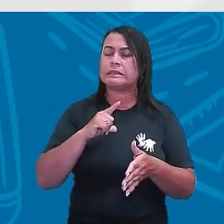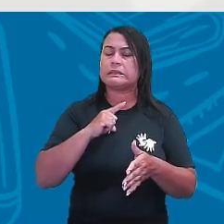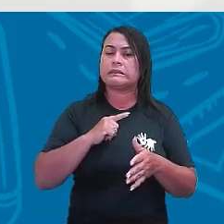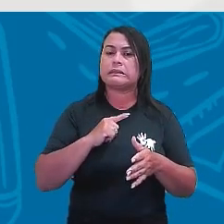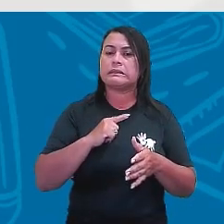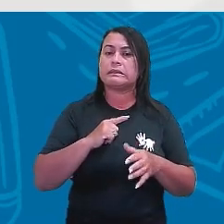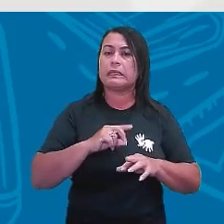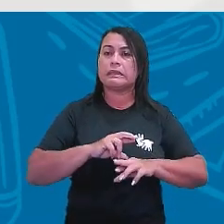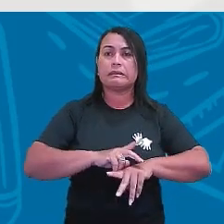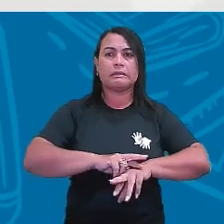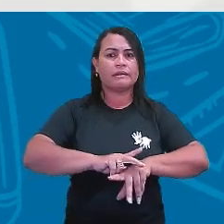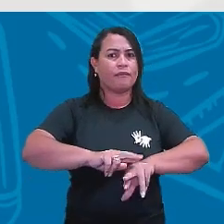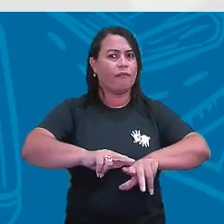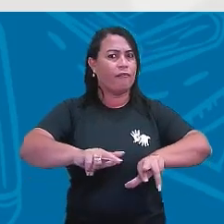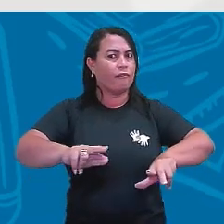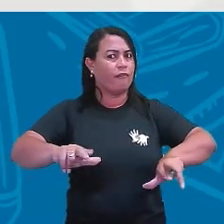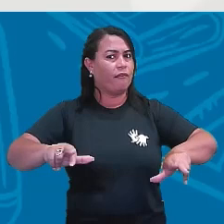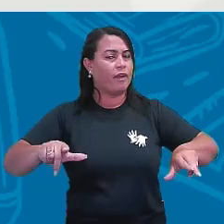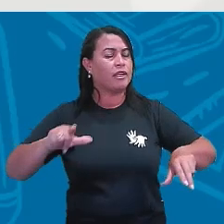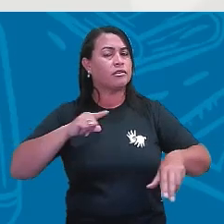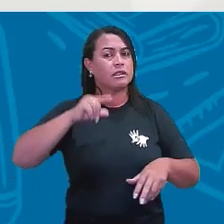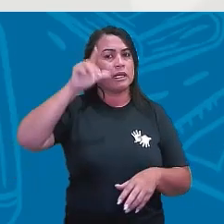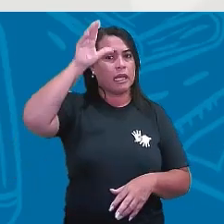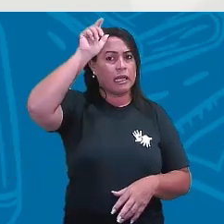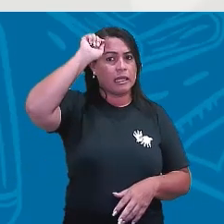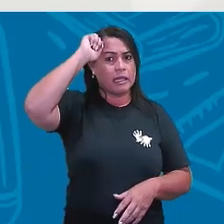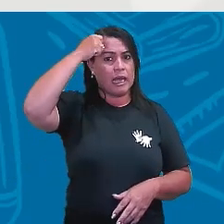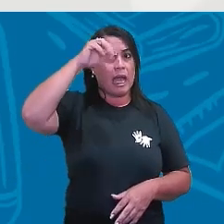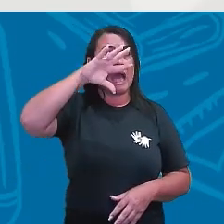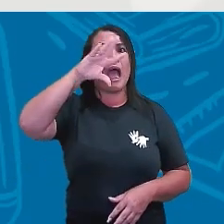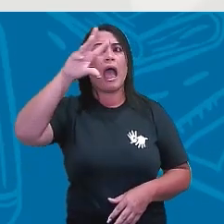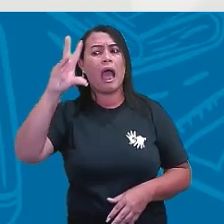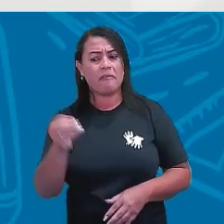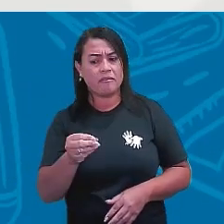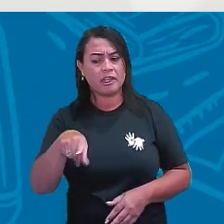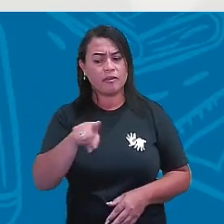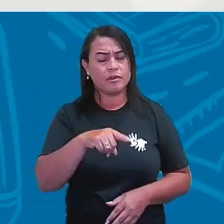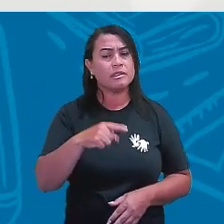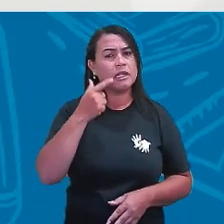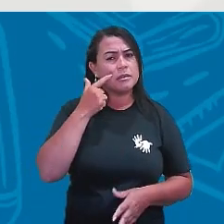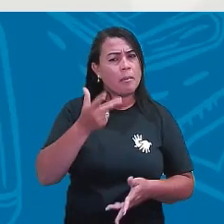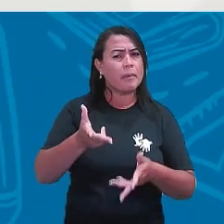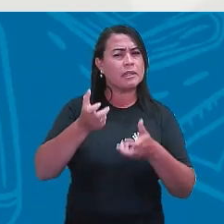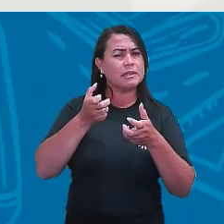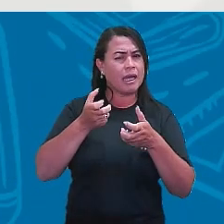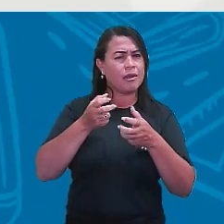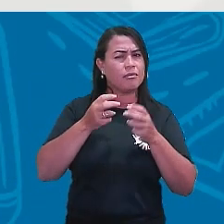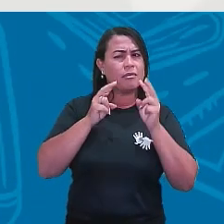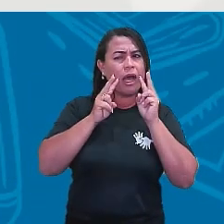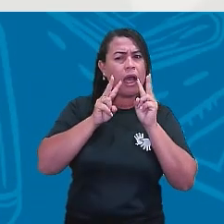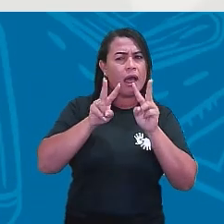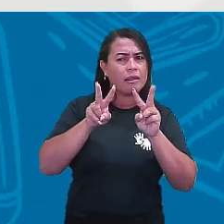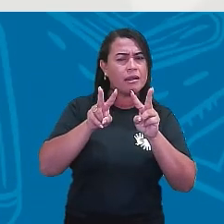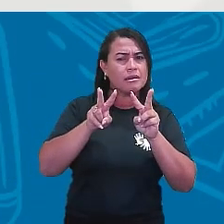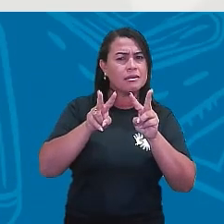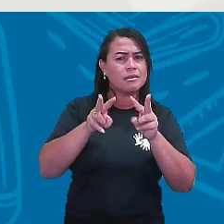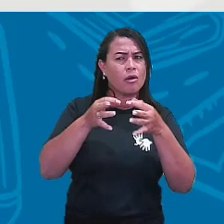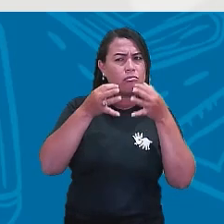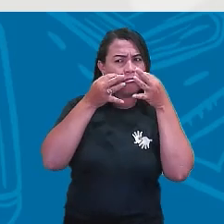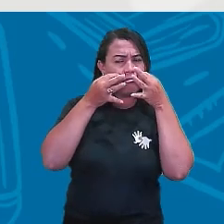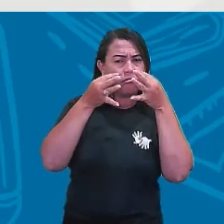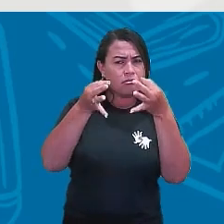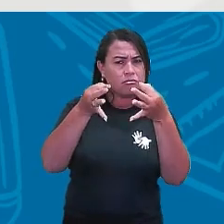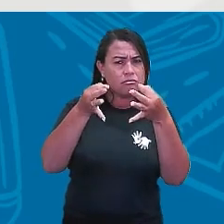de animais que existem no continente africano. Mas vocês prestaram bem atenção nesses